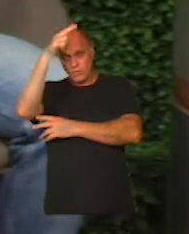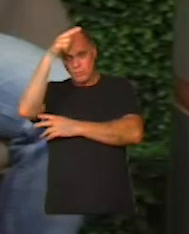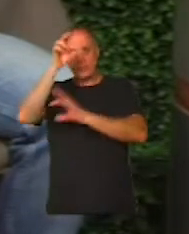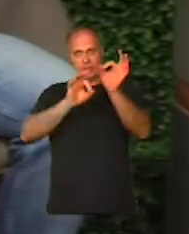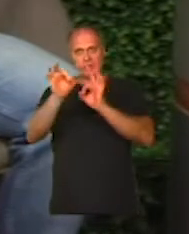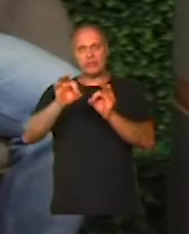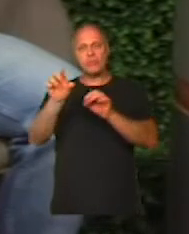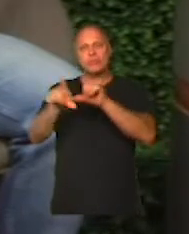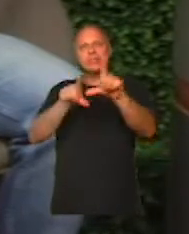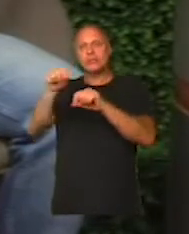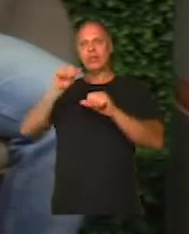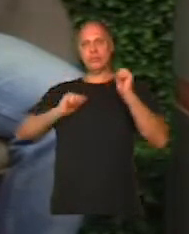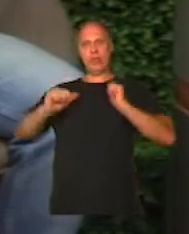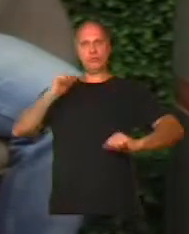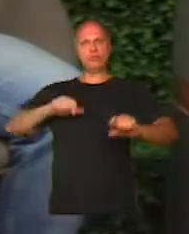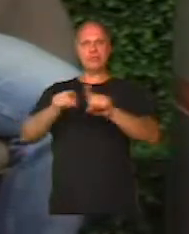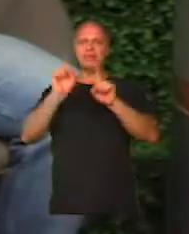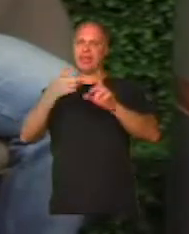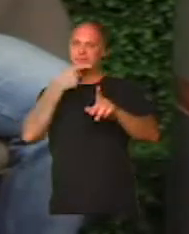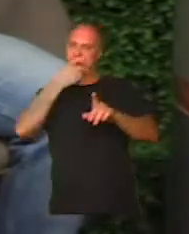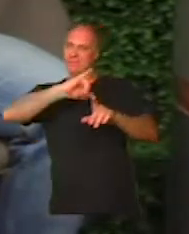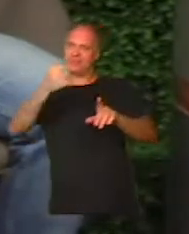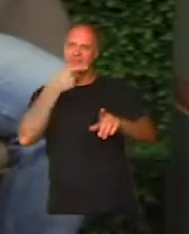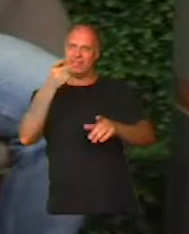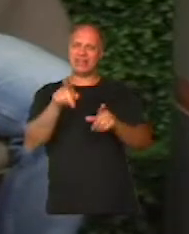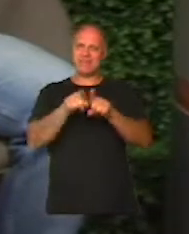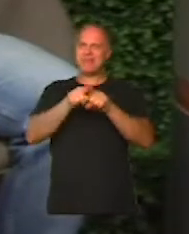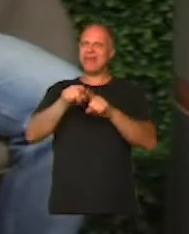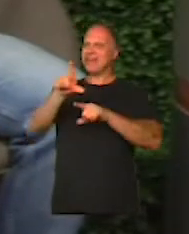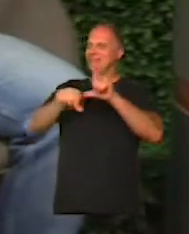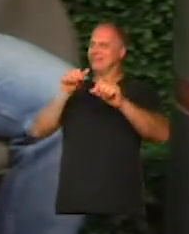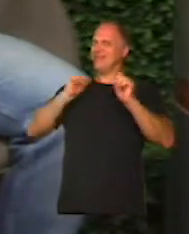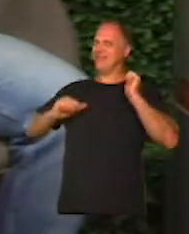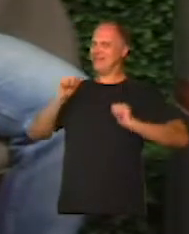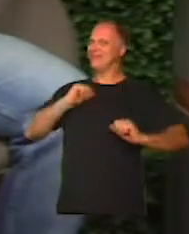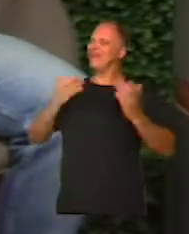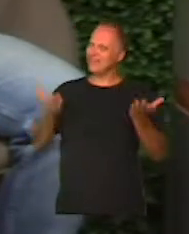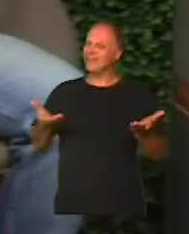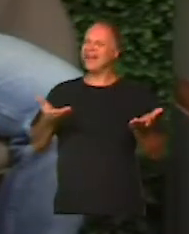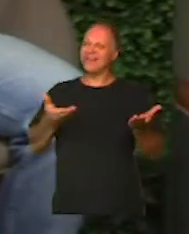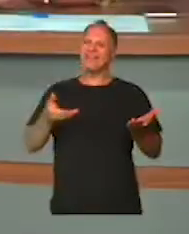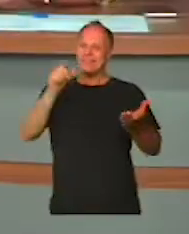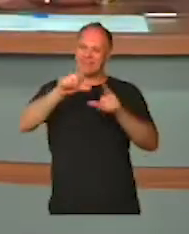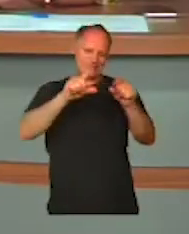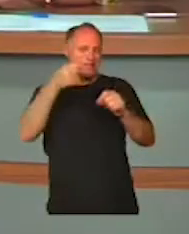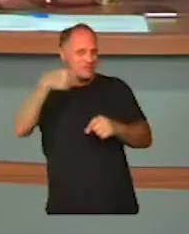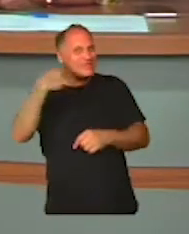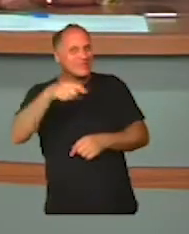estamos selecionando atores, tá? Eu queria te falar isso. A Linda. Selecionando atores. Eu falei nela.